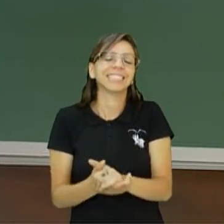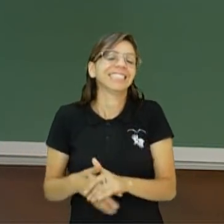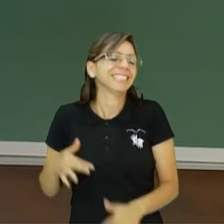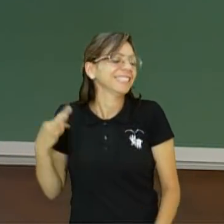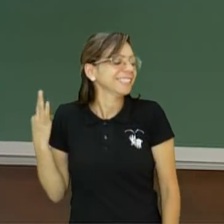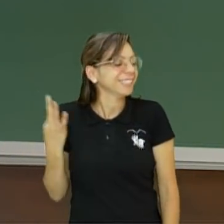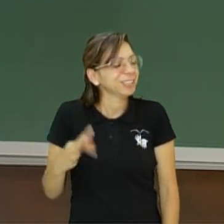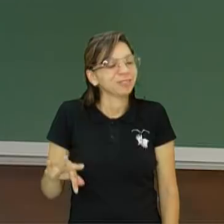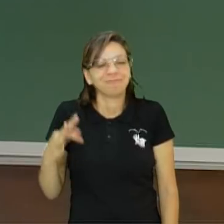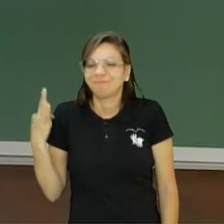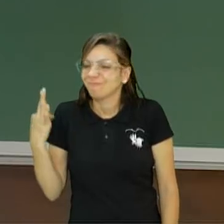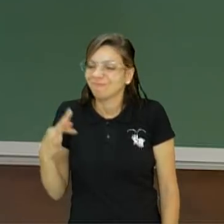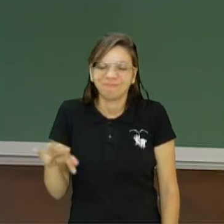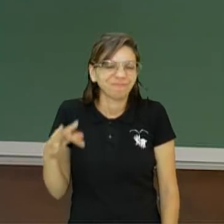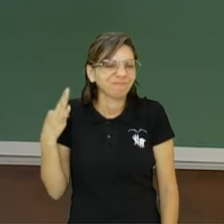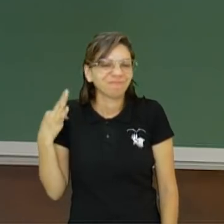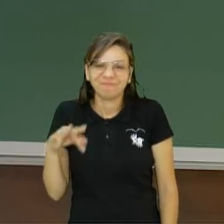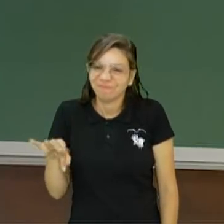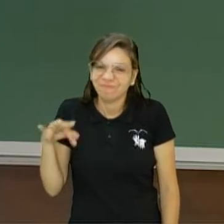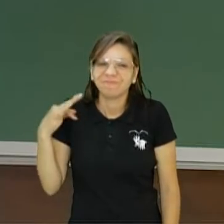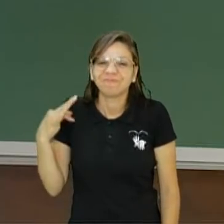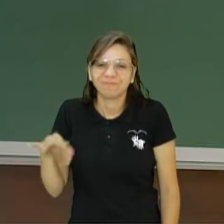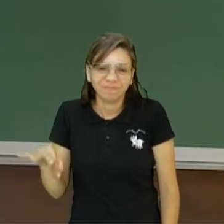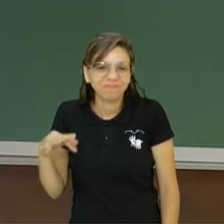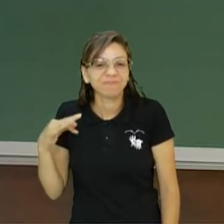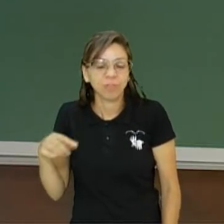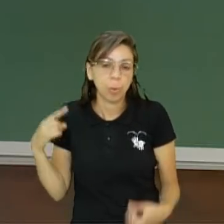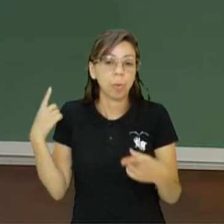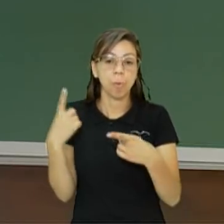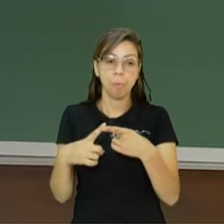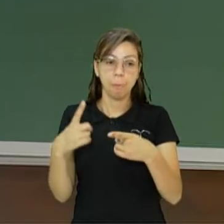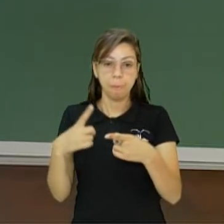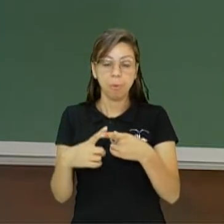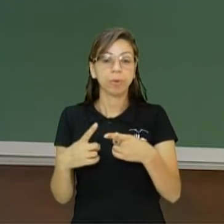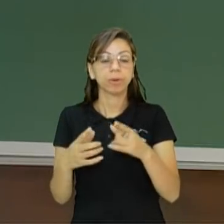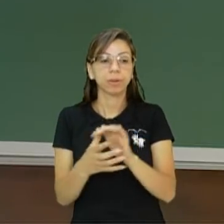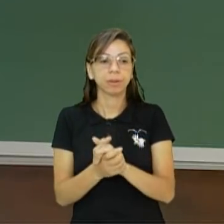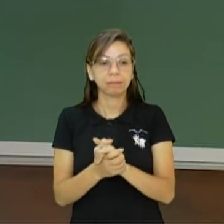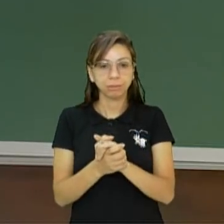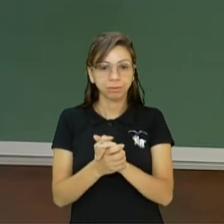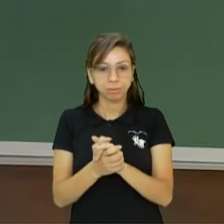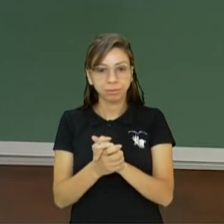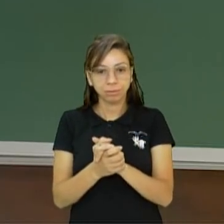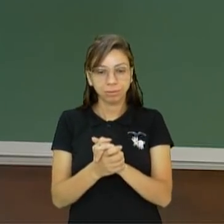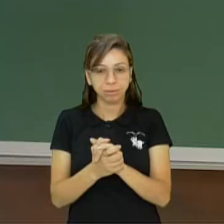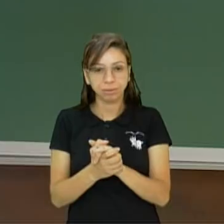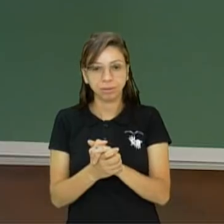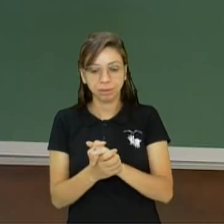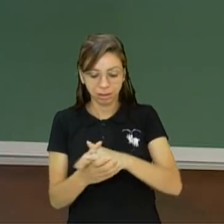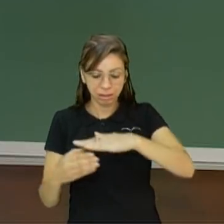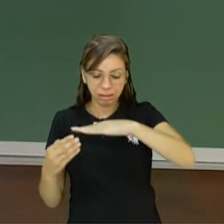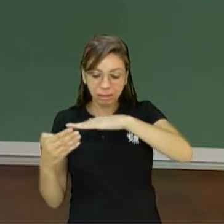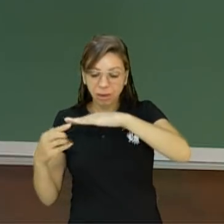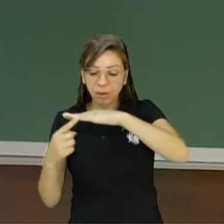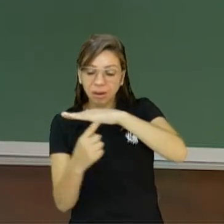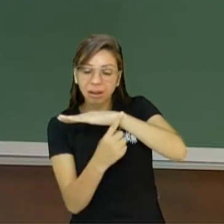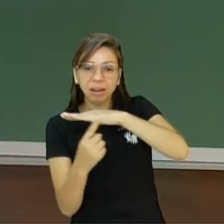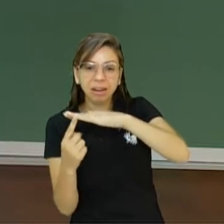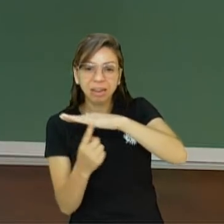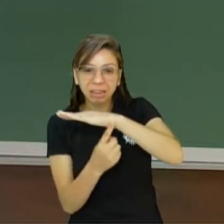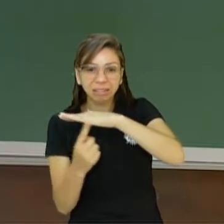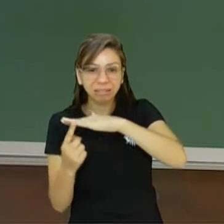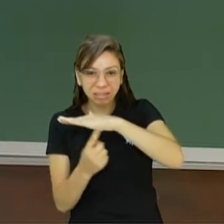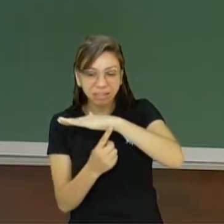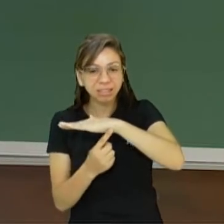que dor! Quem nunca fez isso? Porque ele divide bem ali no canto, na aresta do pé